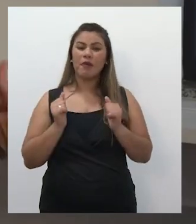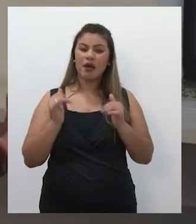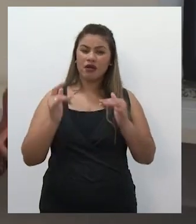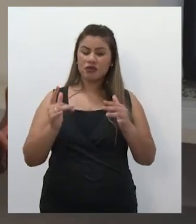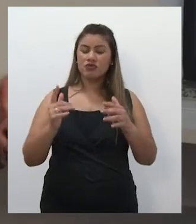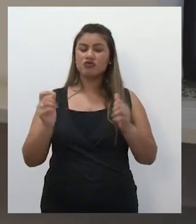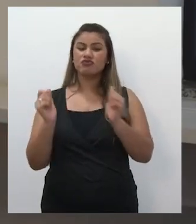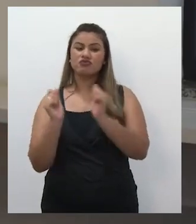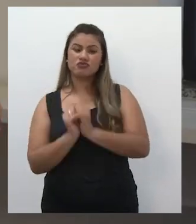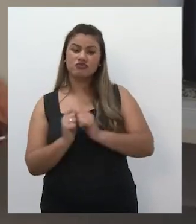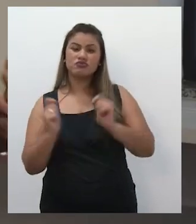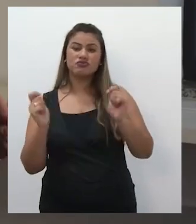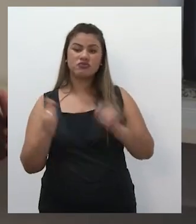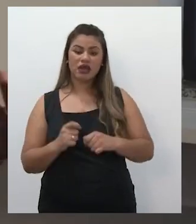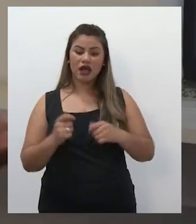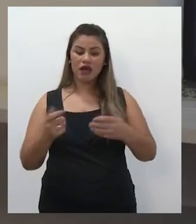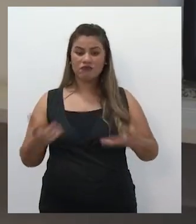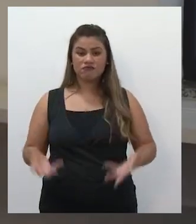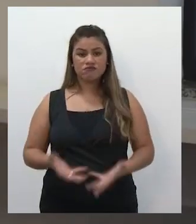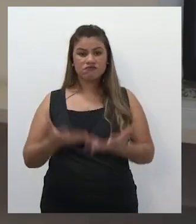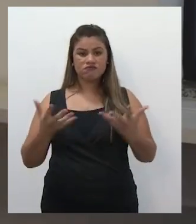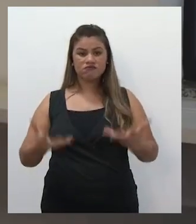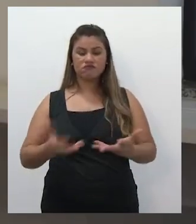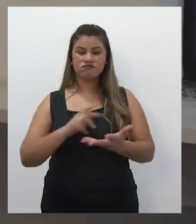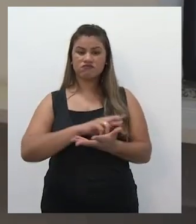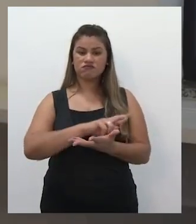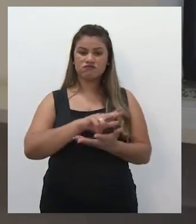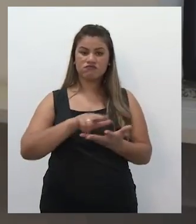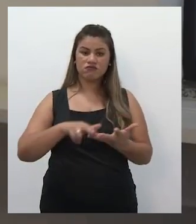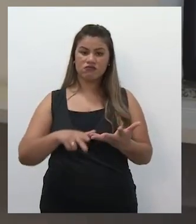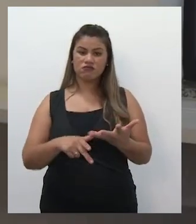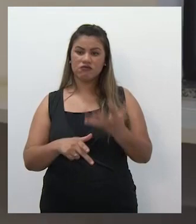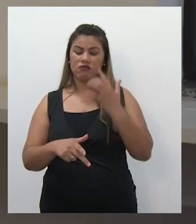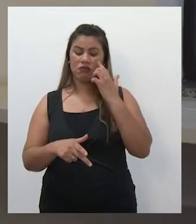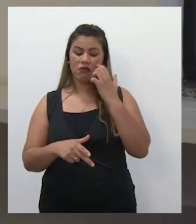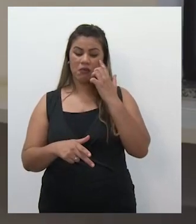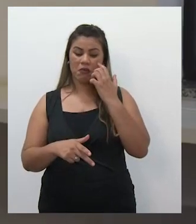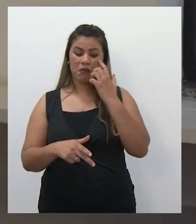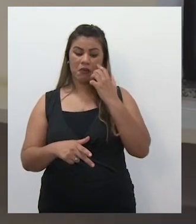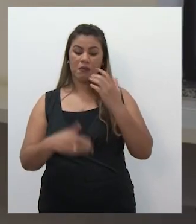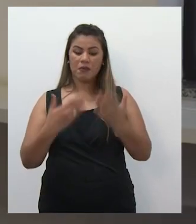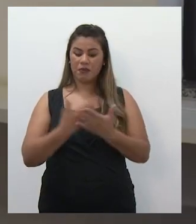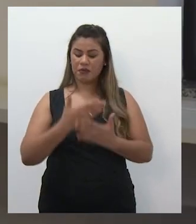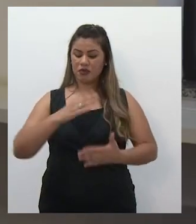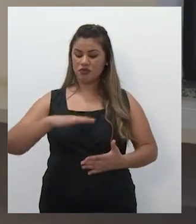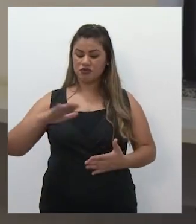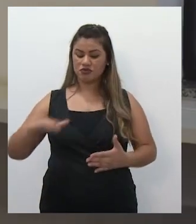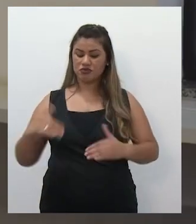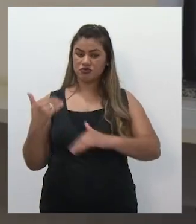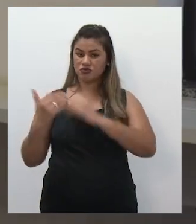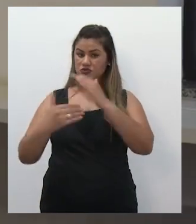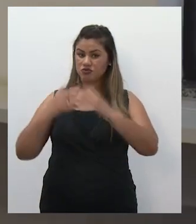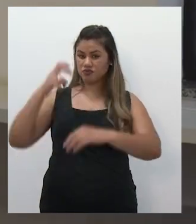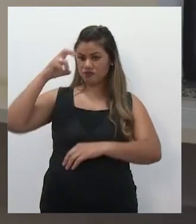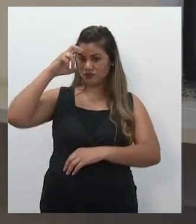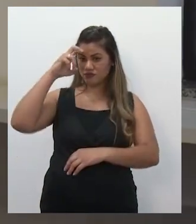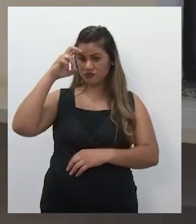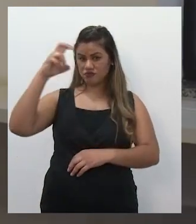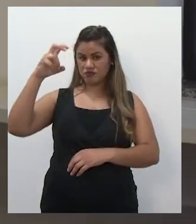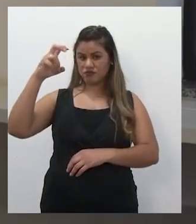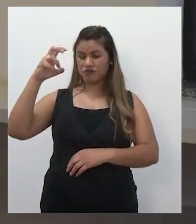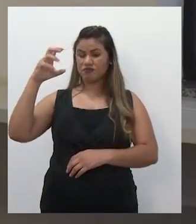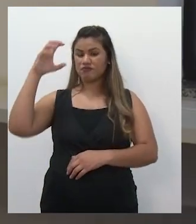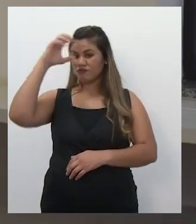que ofereçam todas essas condições, não só para os alunos desenvolverem seu intelecto, né,